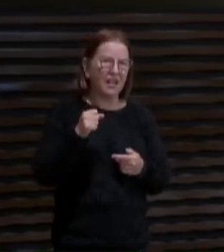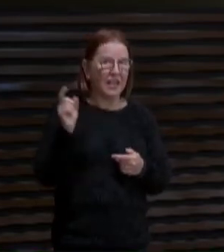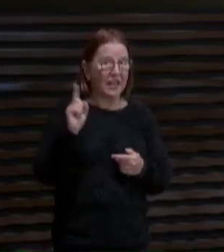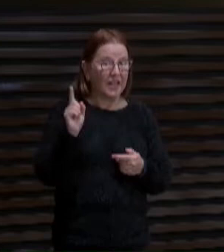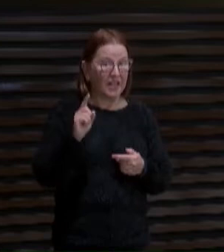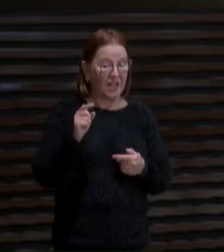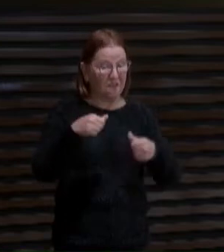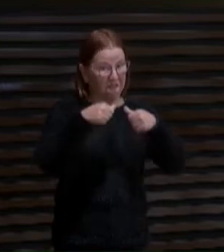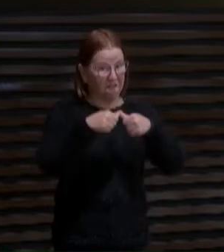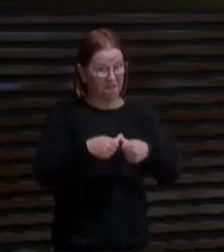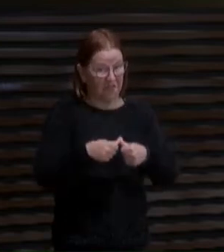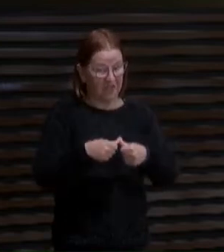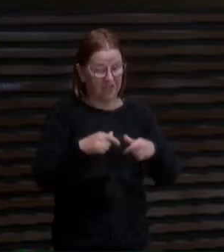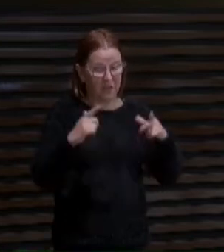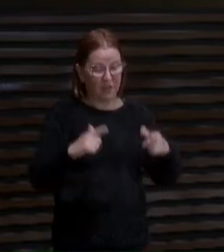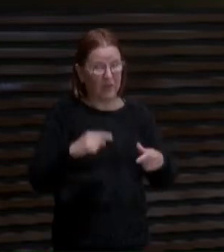entender muito bem isso